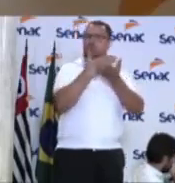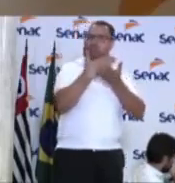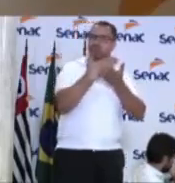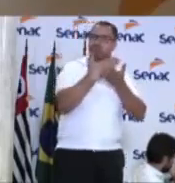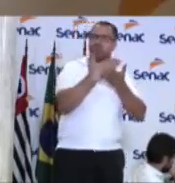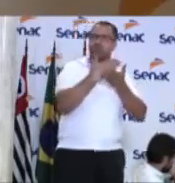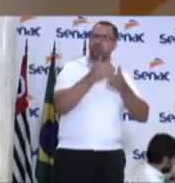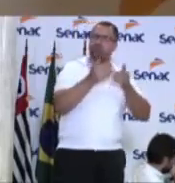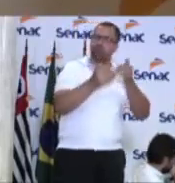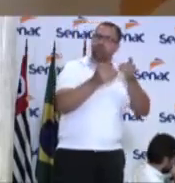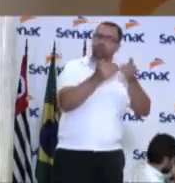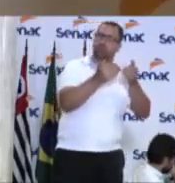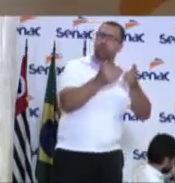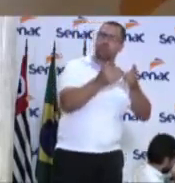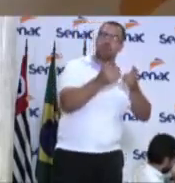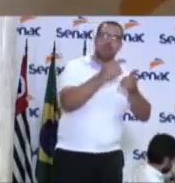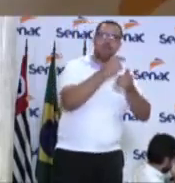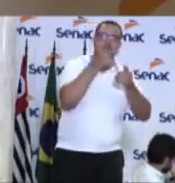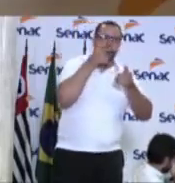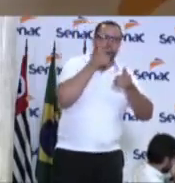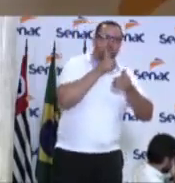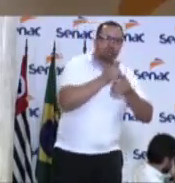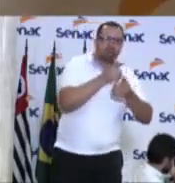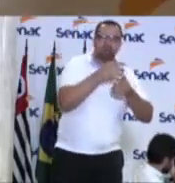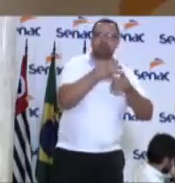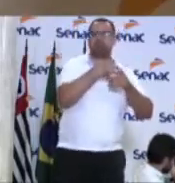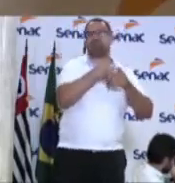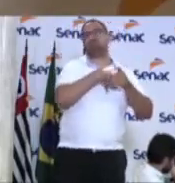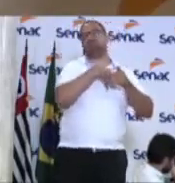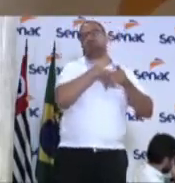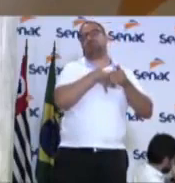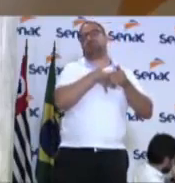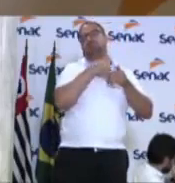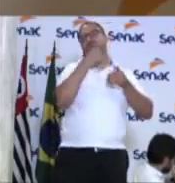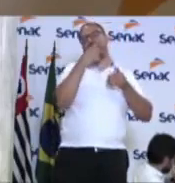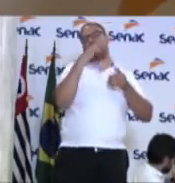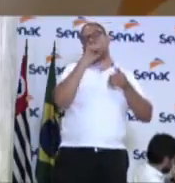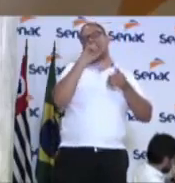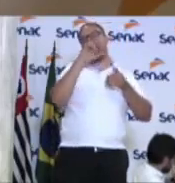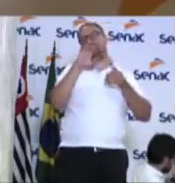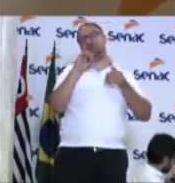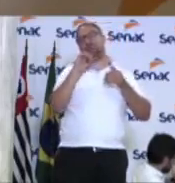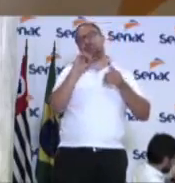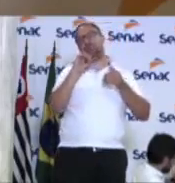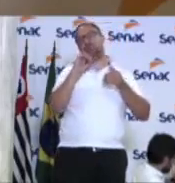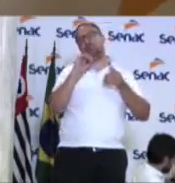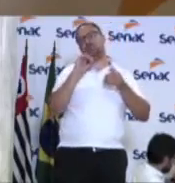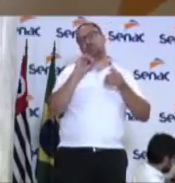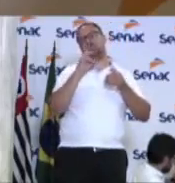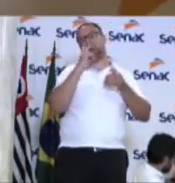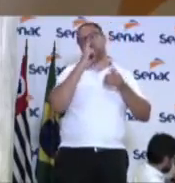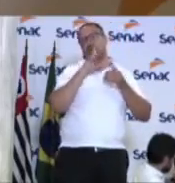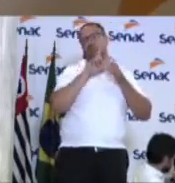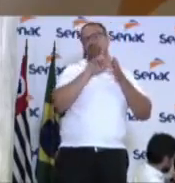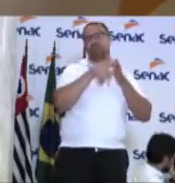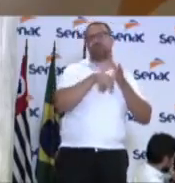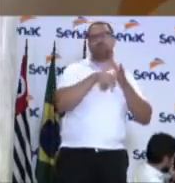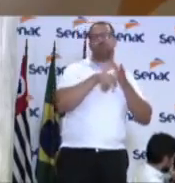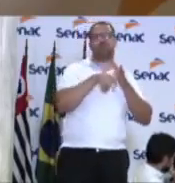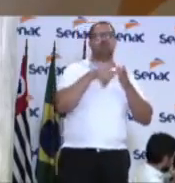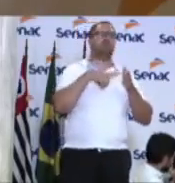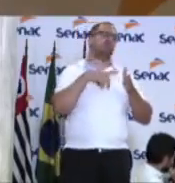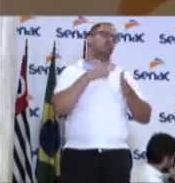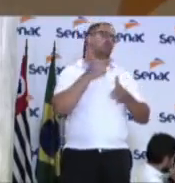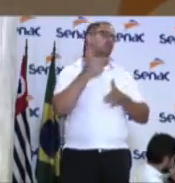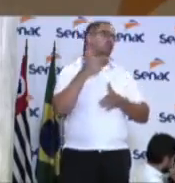a gente descobriu que, apesar de ser um seriado para o lançamento do Polo, o Polo ia atrasar mais do que o Nogueira hoje, então a gente não ia ter